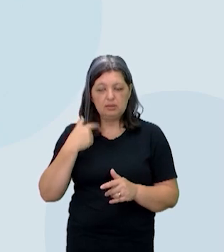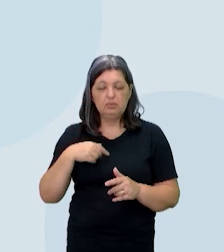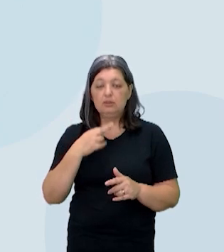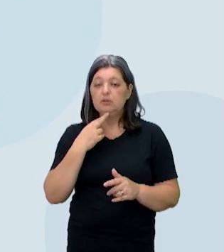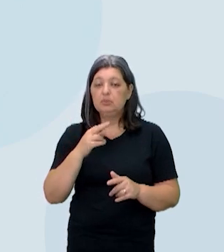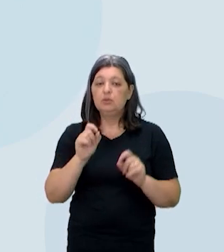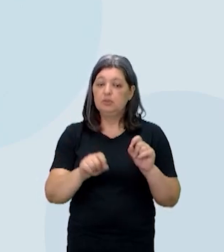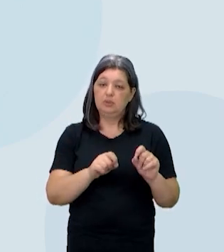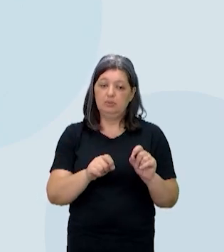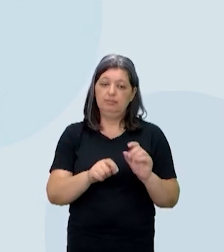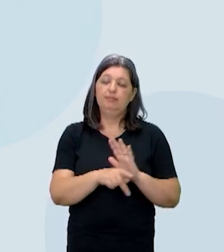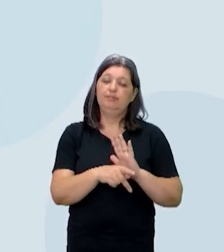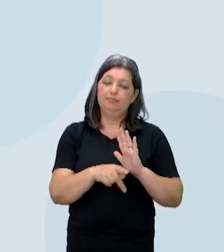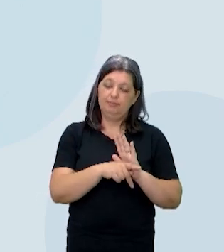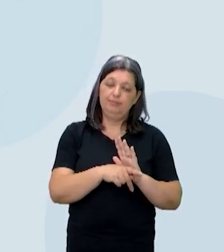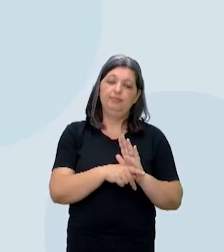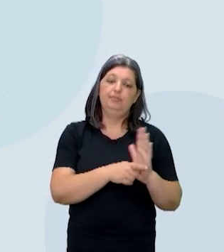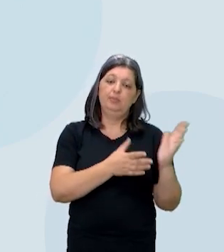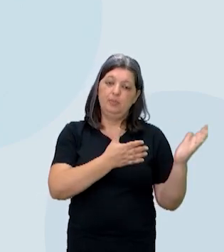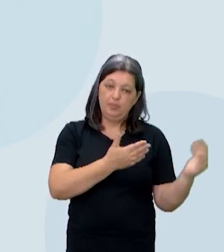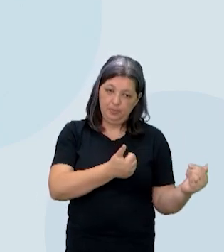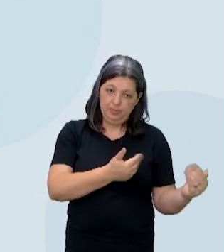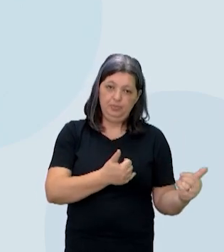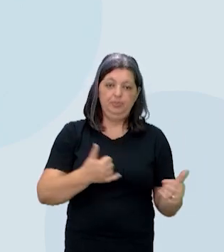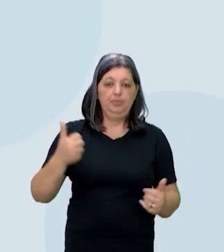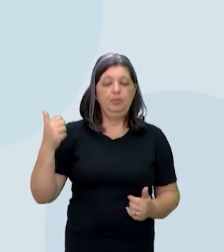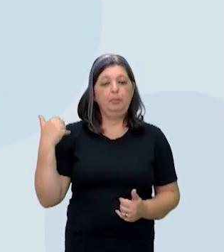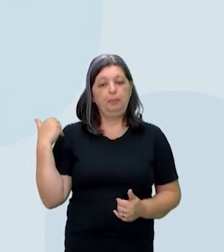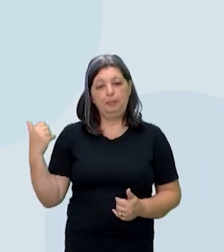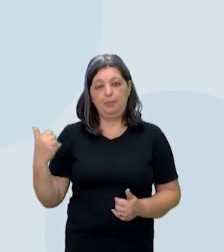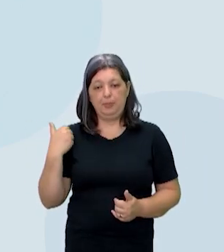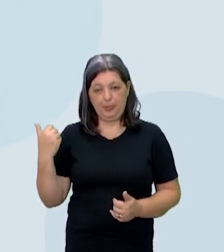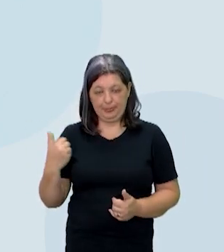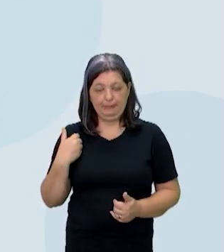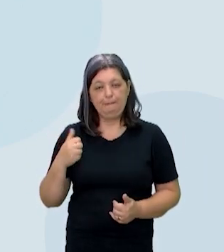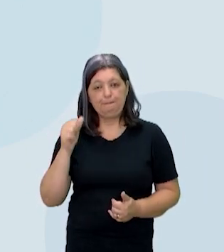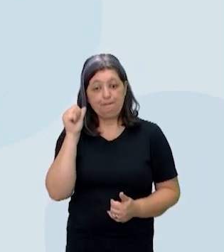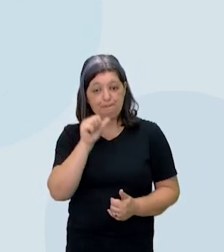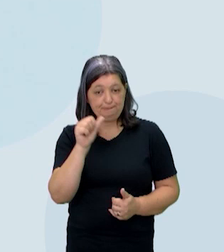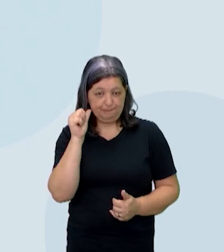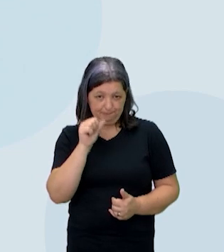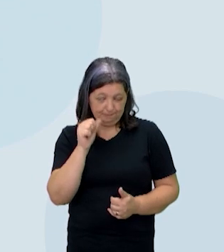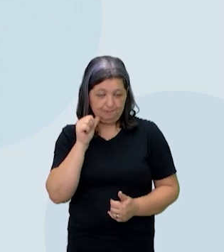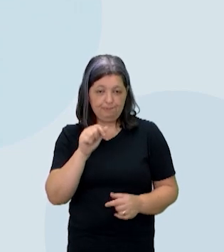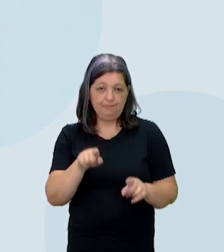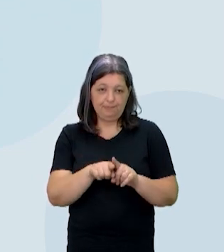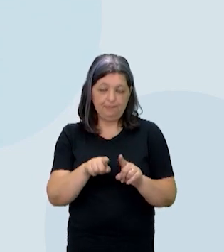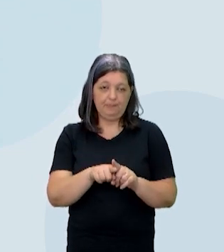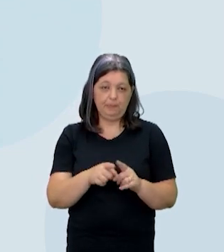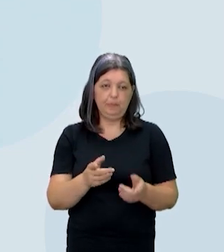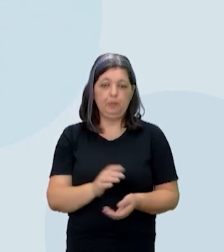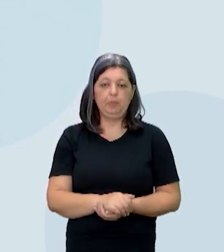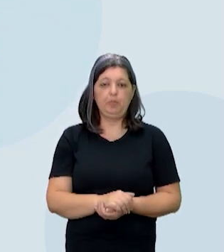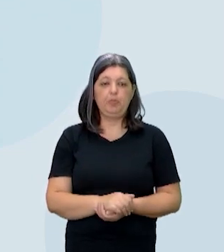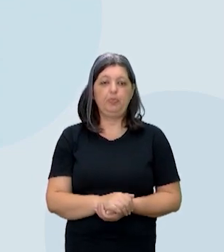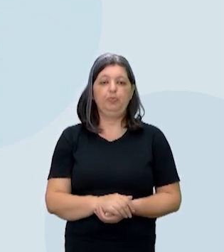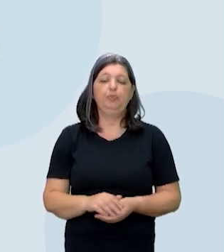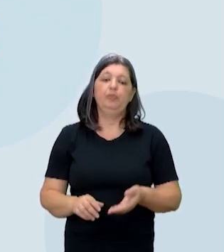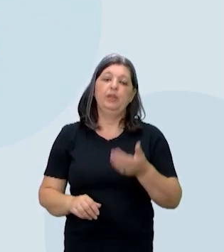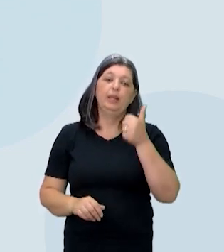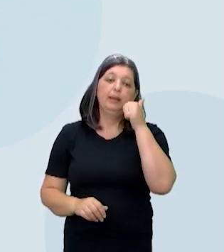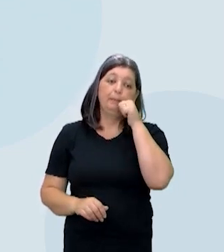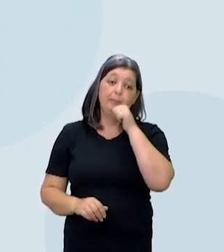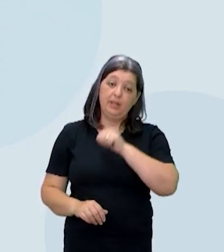referindo a adolescentes do sexo feminino. Então, eu uso adolescentes do sexo feminino, garotas